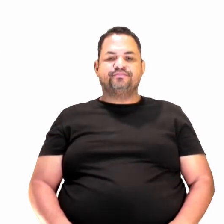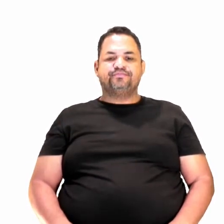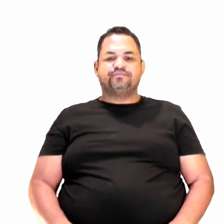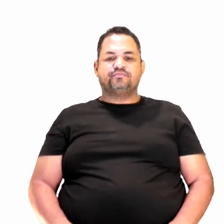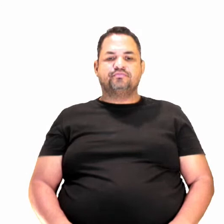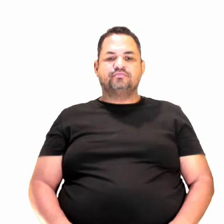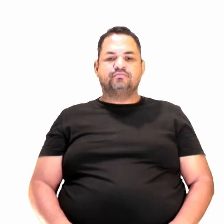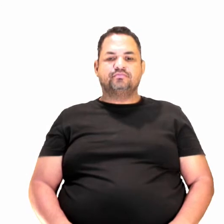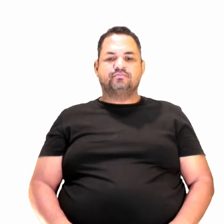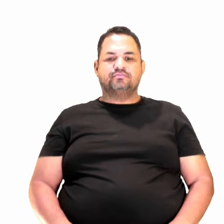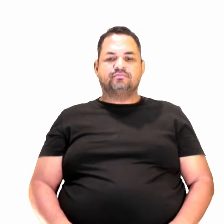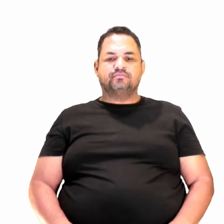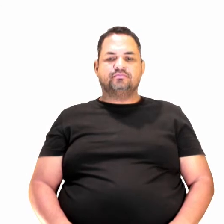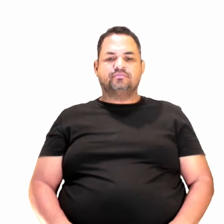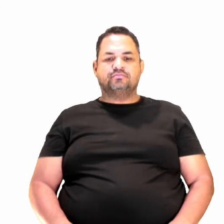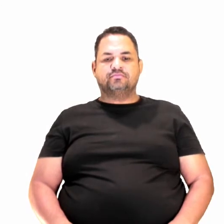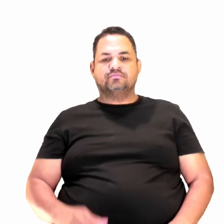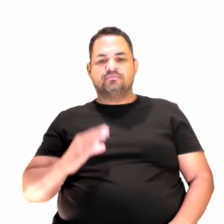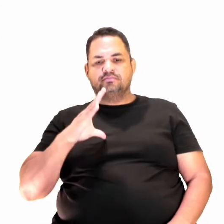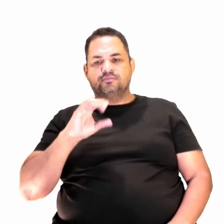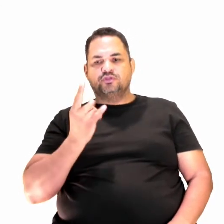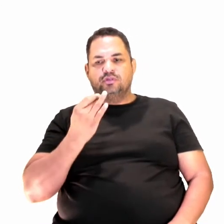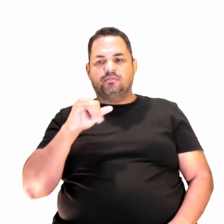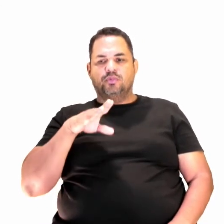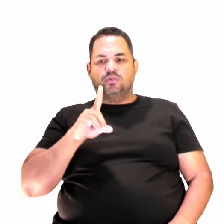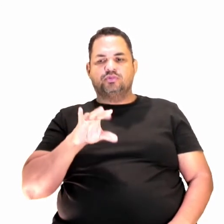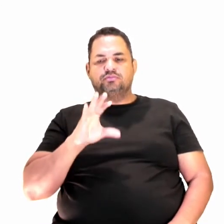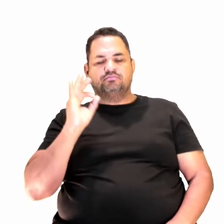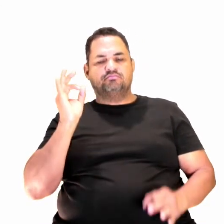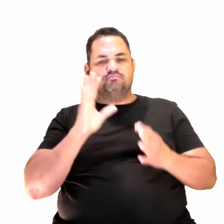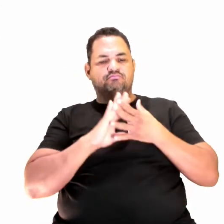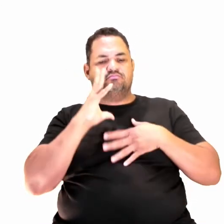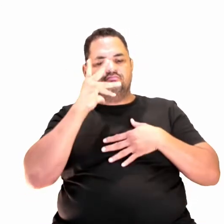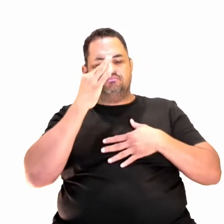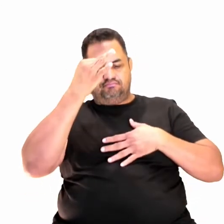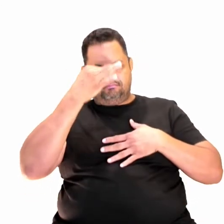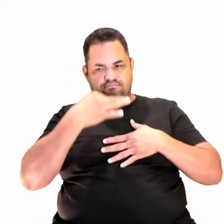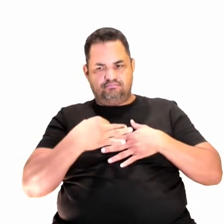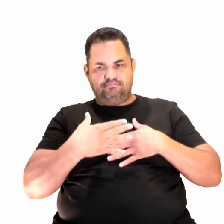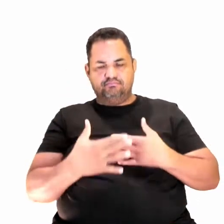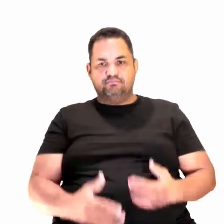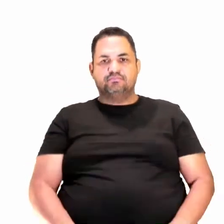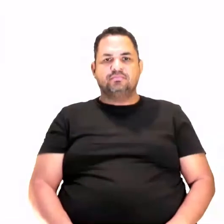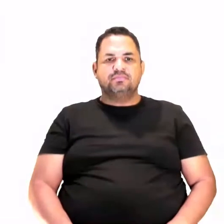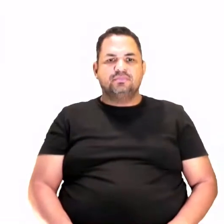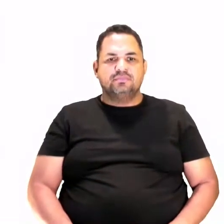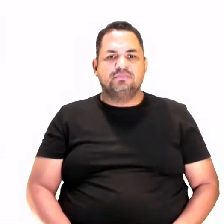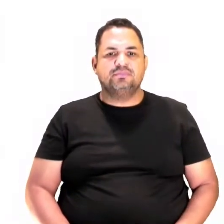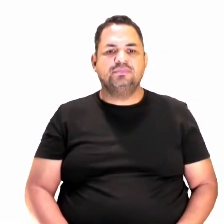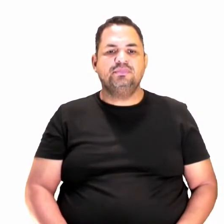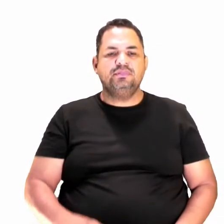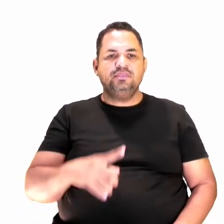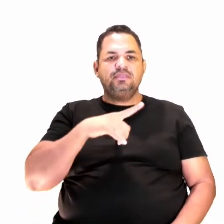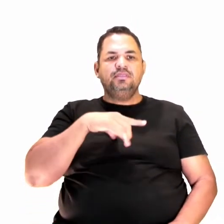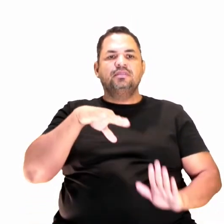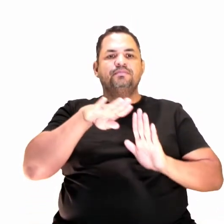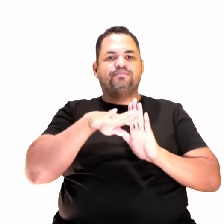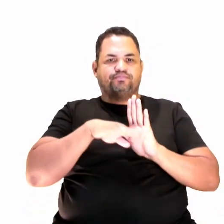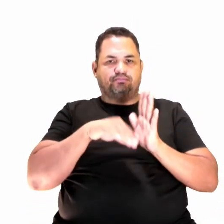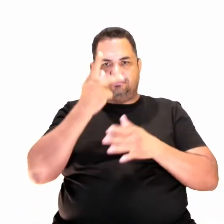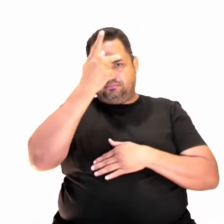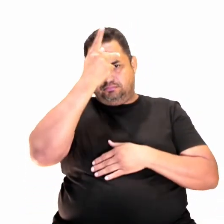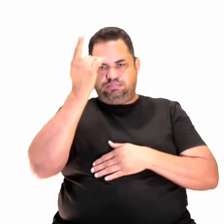glasses mesmo, certo? Fala somente glasses. He has a mustache and wears glasses. Aí,